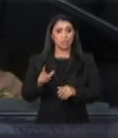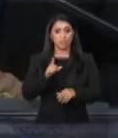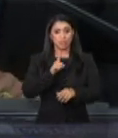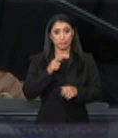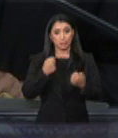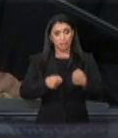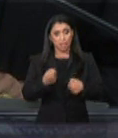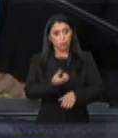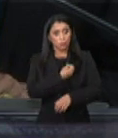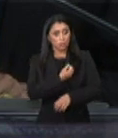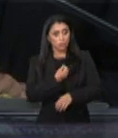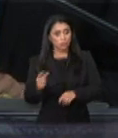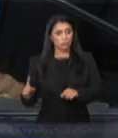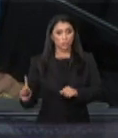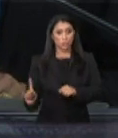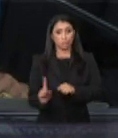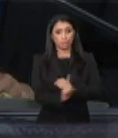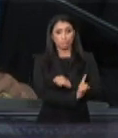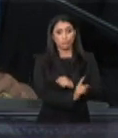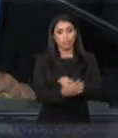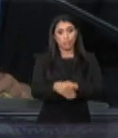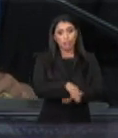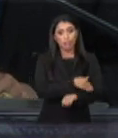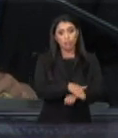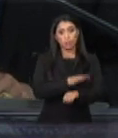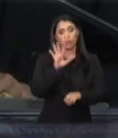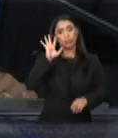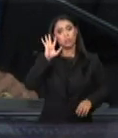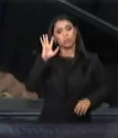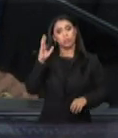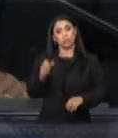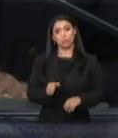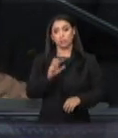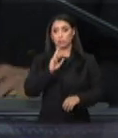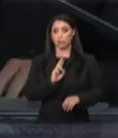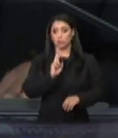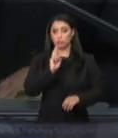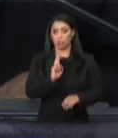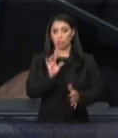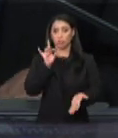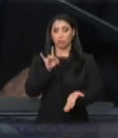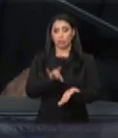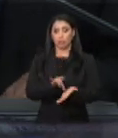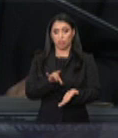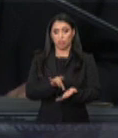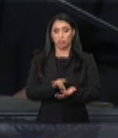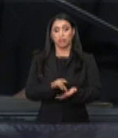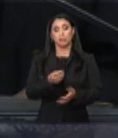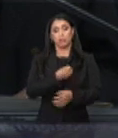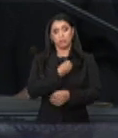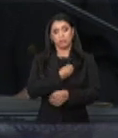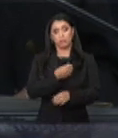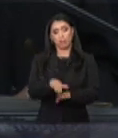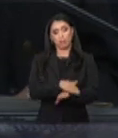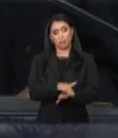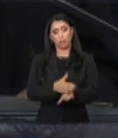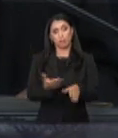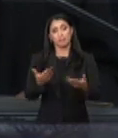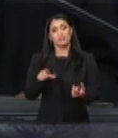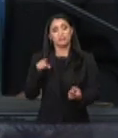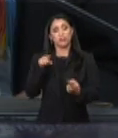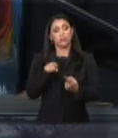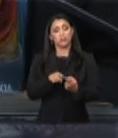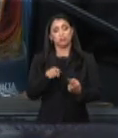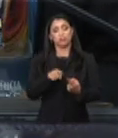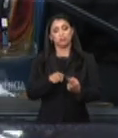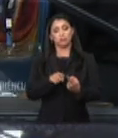na construção de soluções que venham a dar respostas efetivas para a superação de rua É nesse sentido com